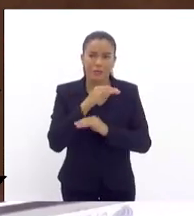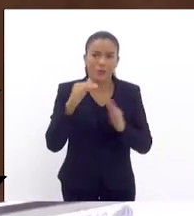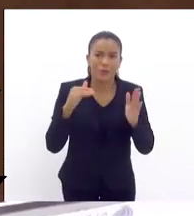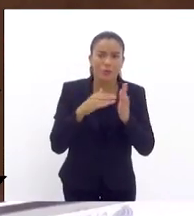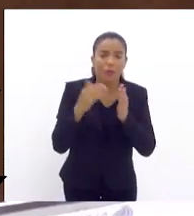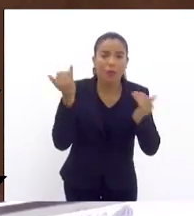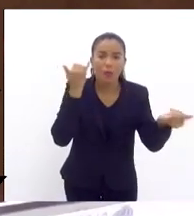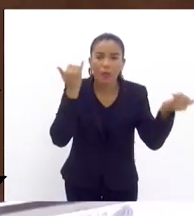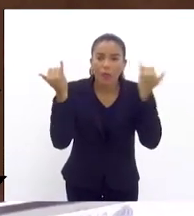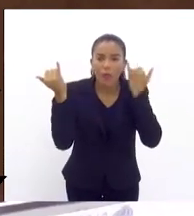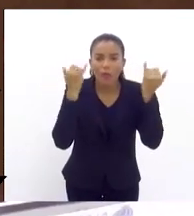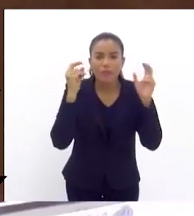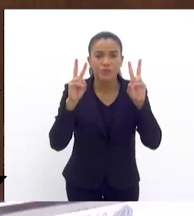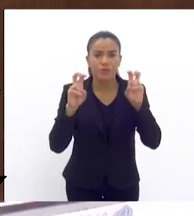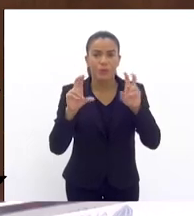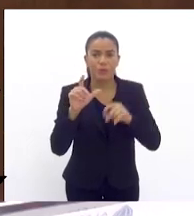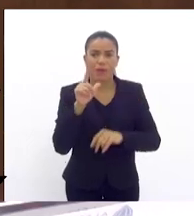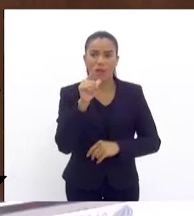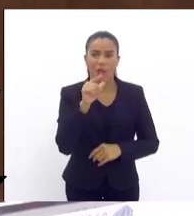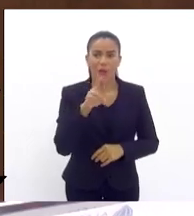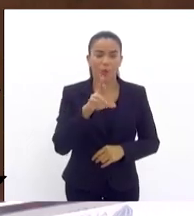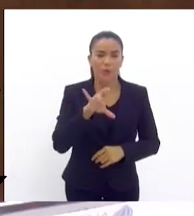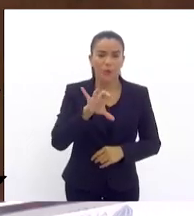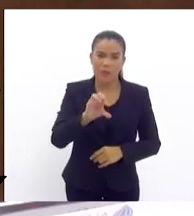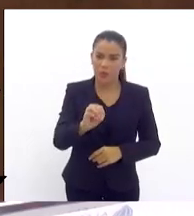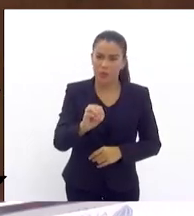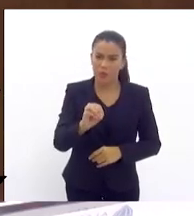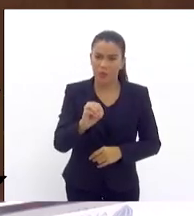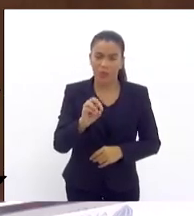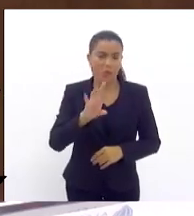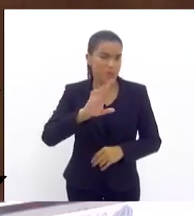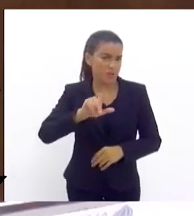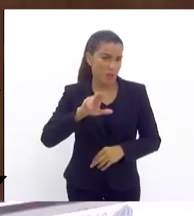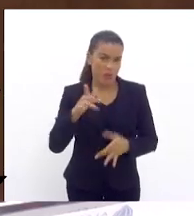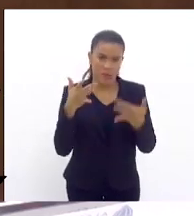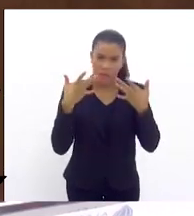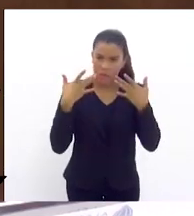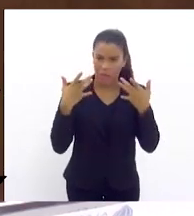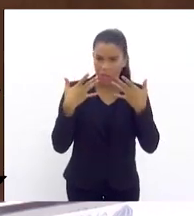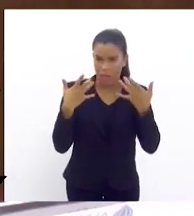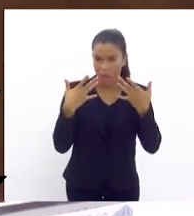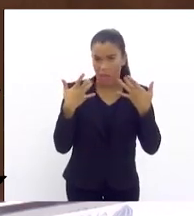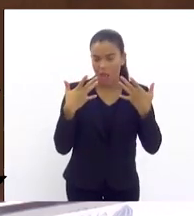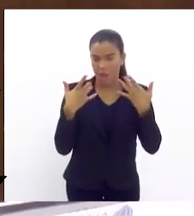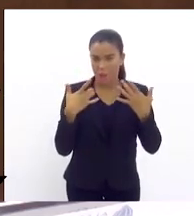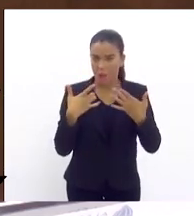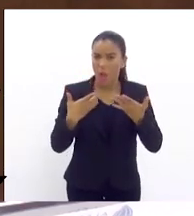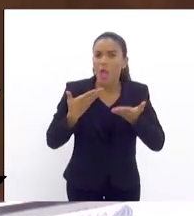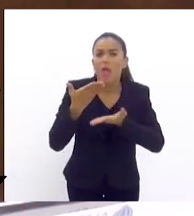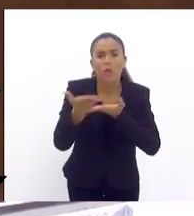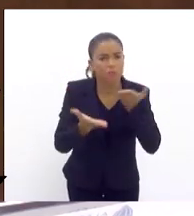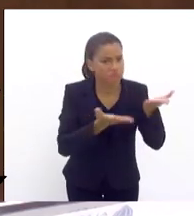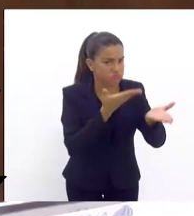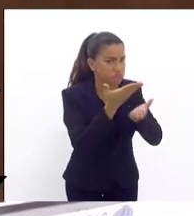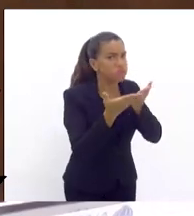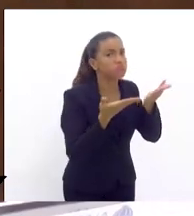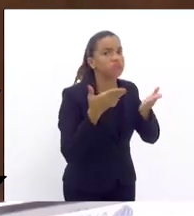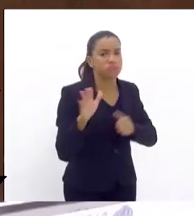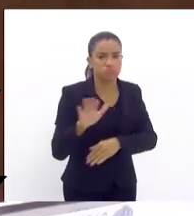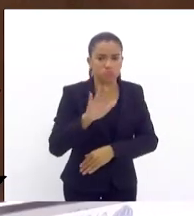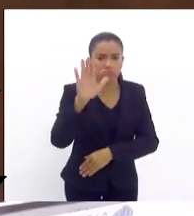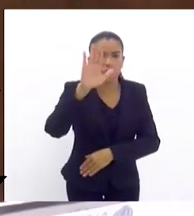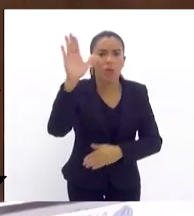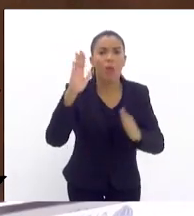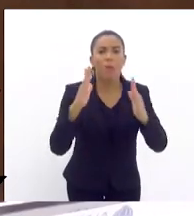vocês falar da água do Rio. E isso não é teatro, não, gente. Eu lido com comunidade, eu moro em